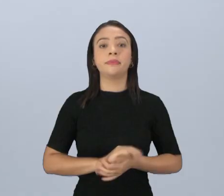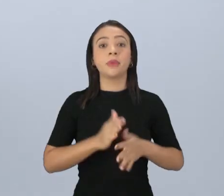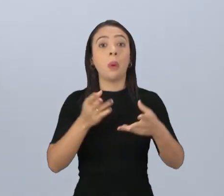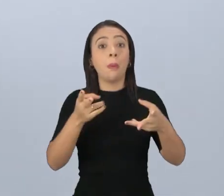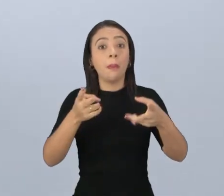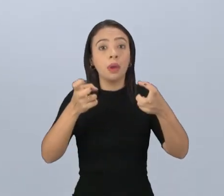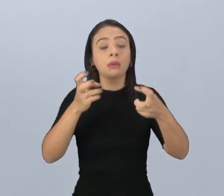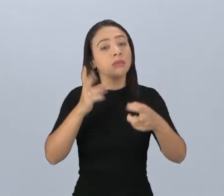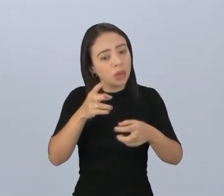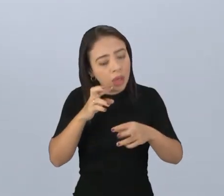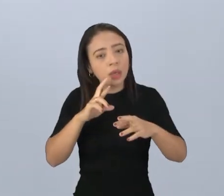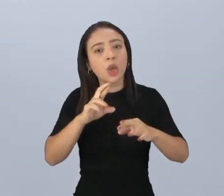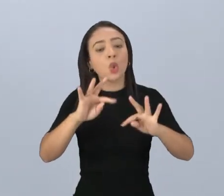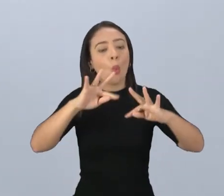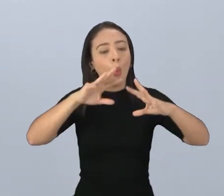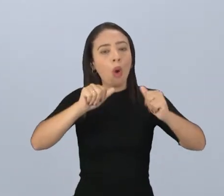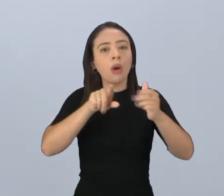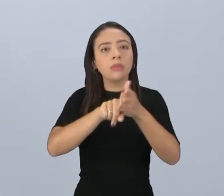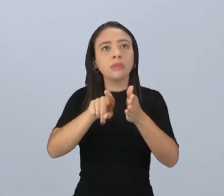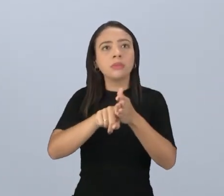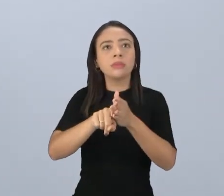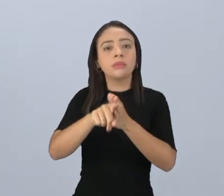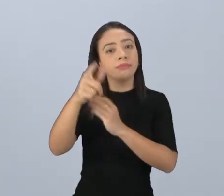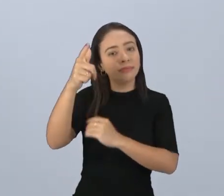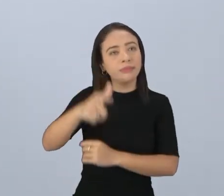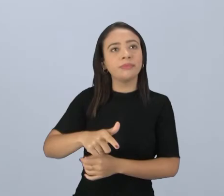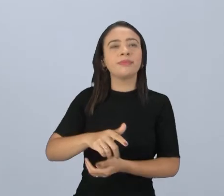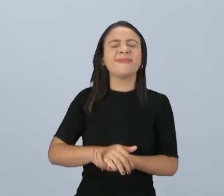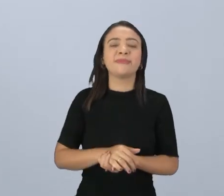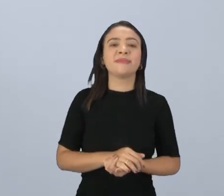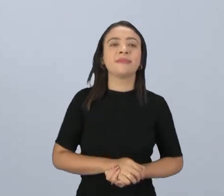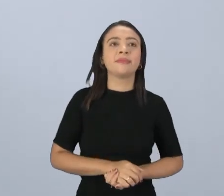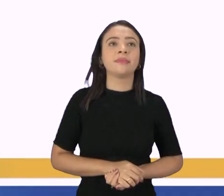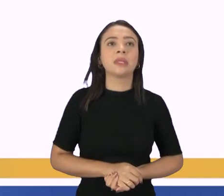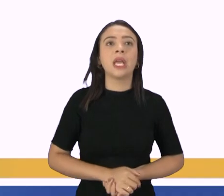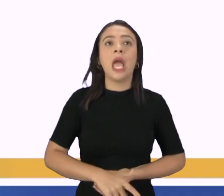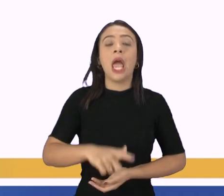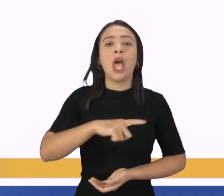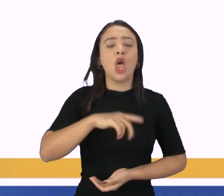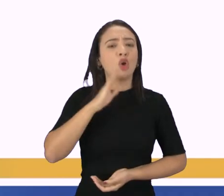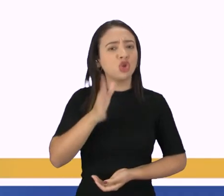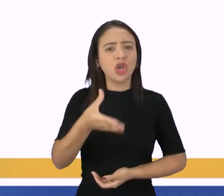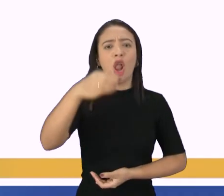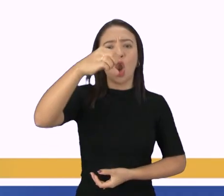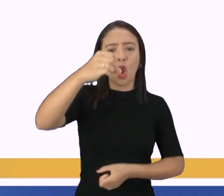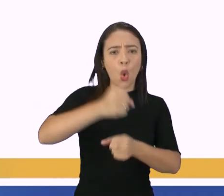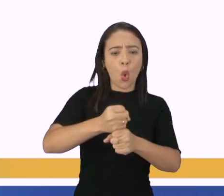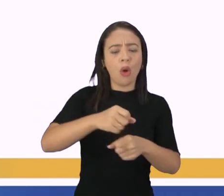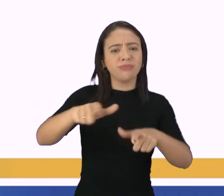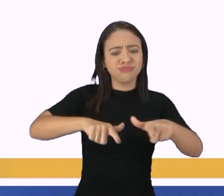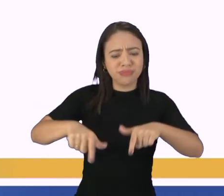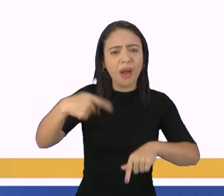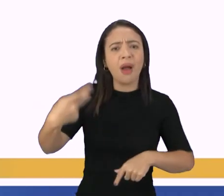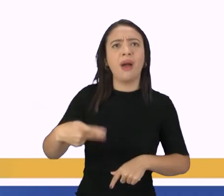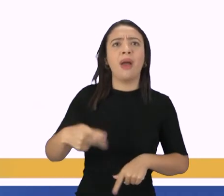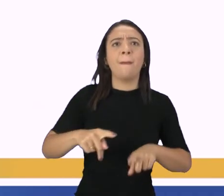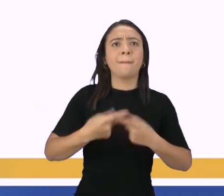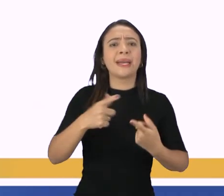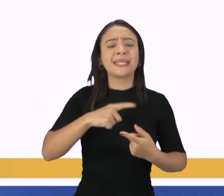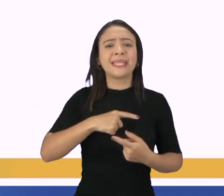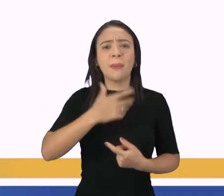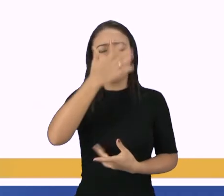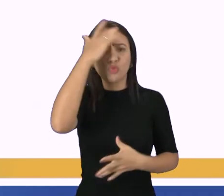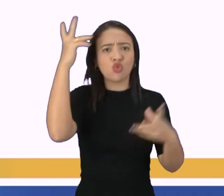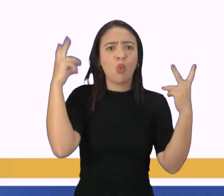nós já respondemos as perguntas. Vamos a mais uma. Eu tenho 9 anos de empresa, mas tem motorista aqui